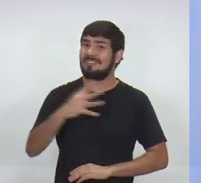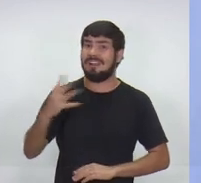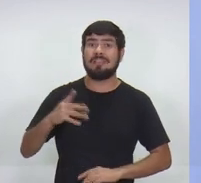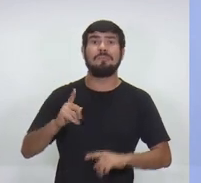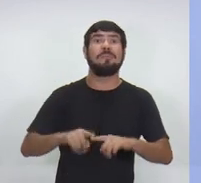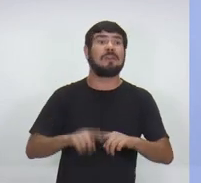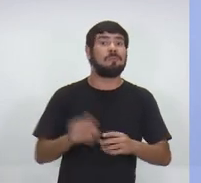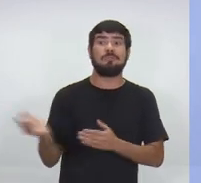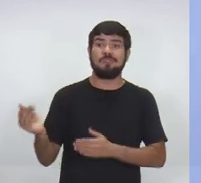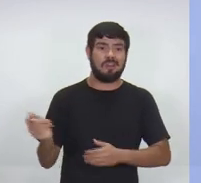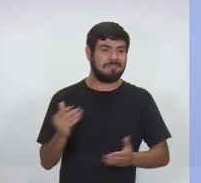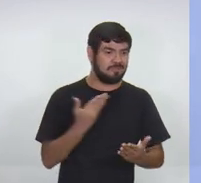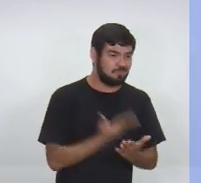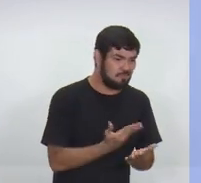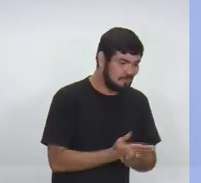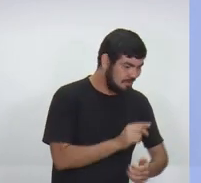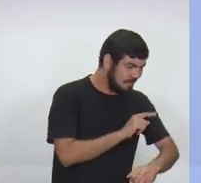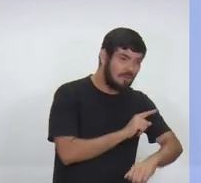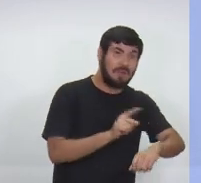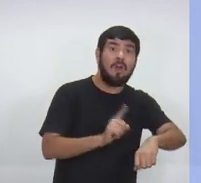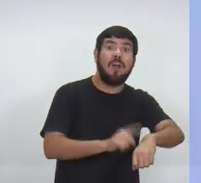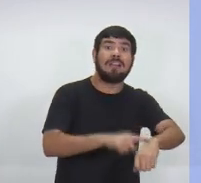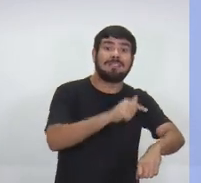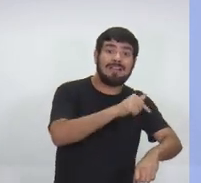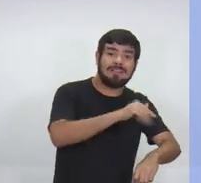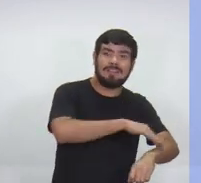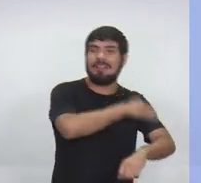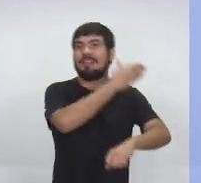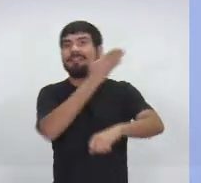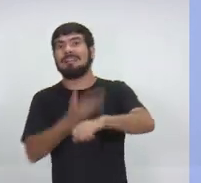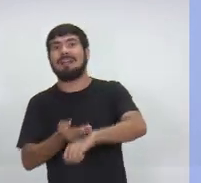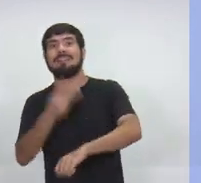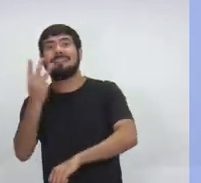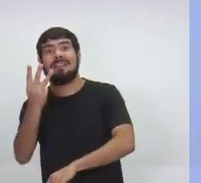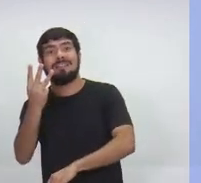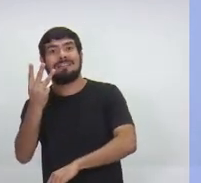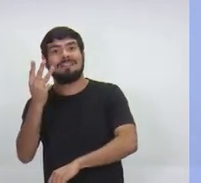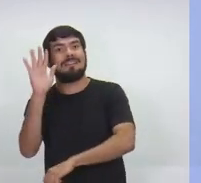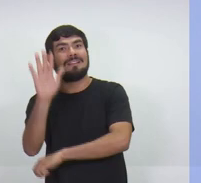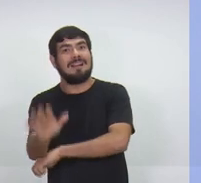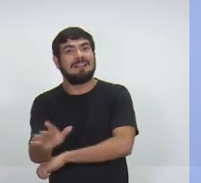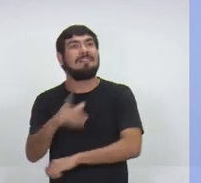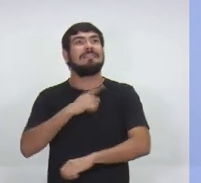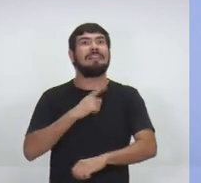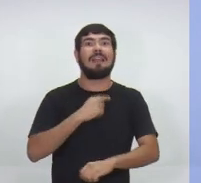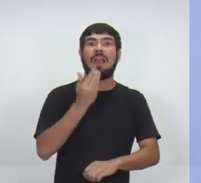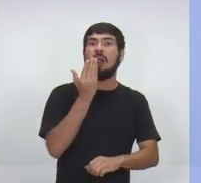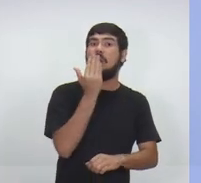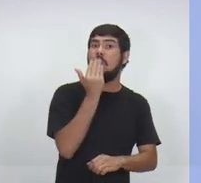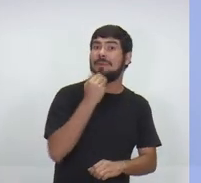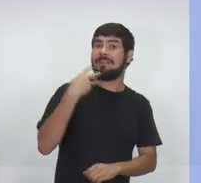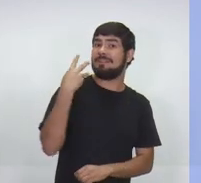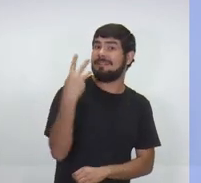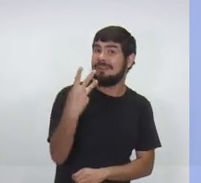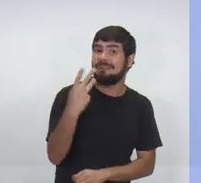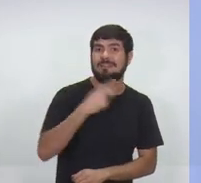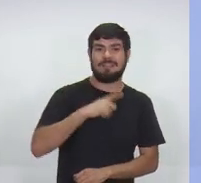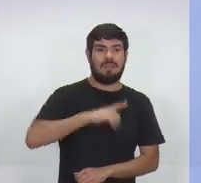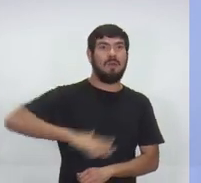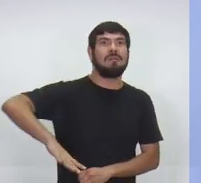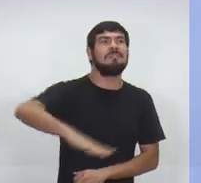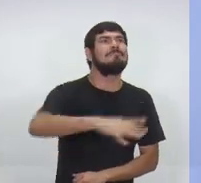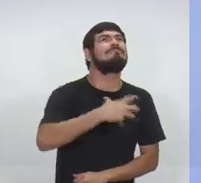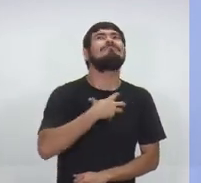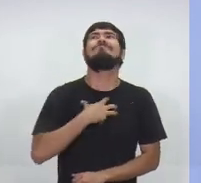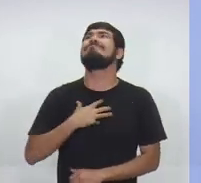até às cinco horas da tarde ali têm três refeições têm atividades extra curriculares é um ambiente agradável e